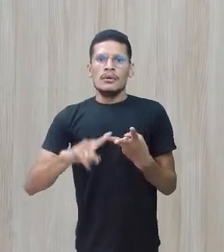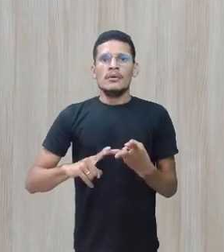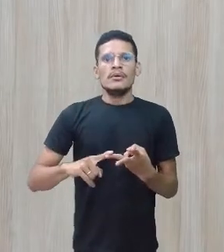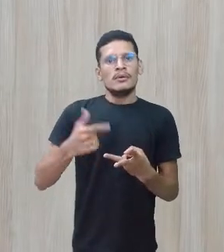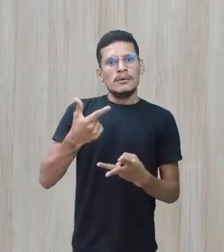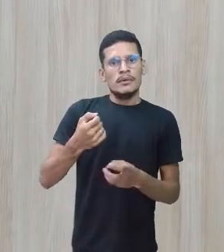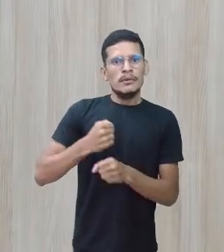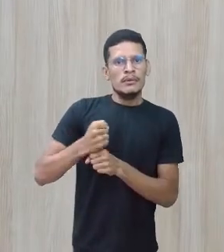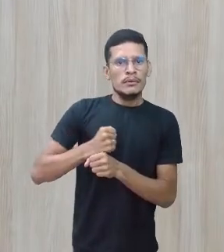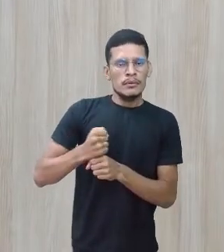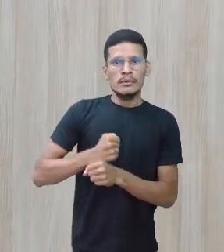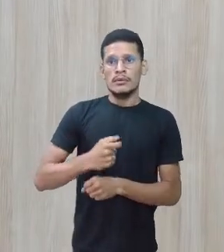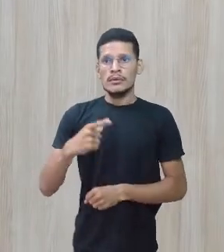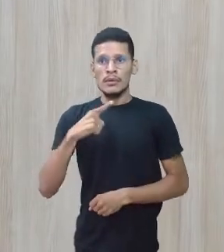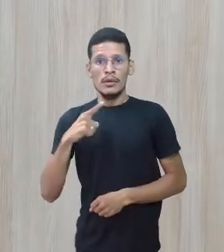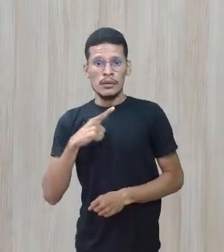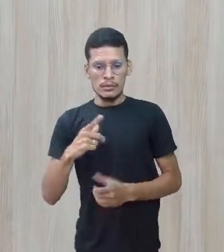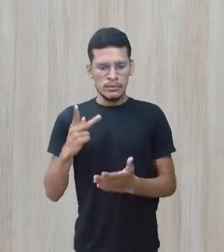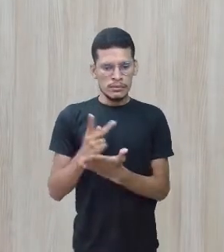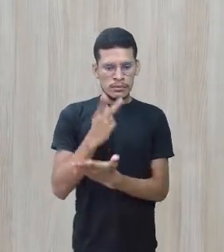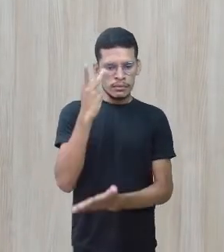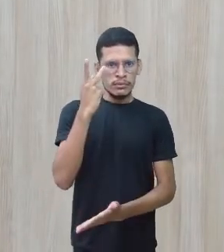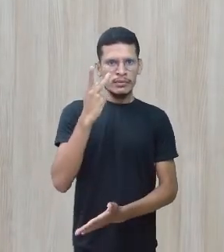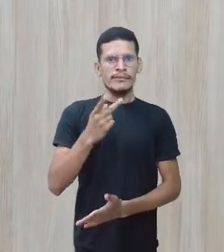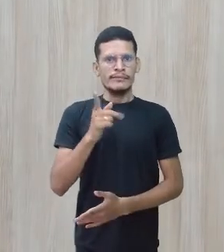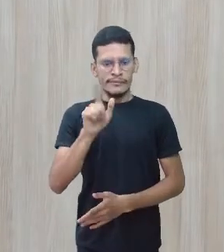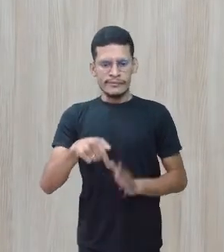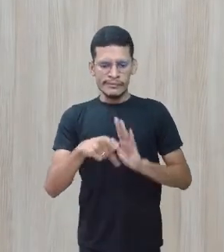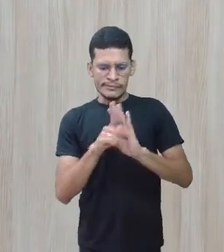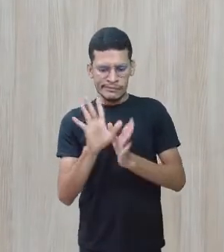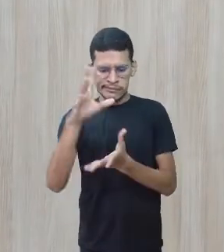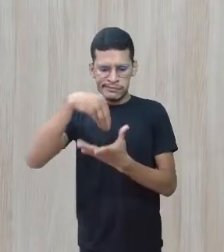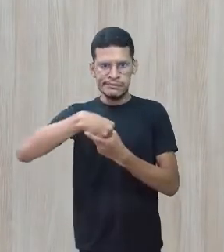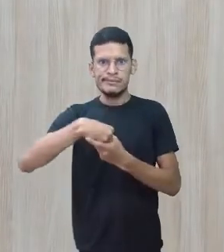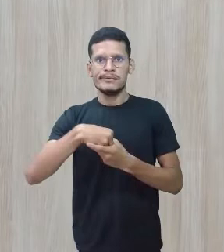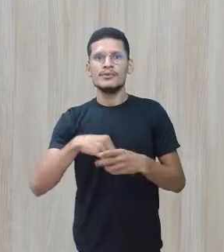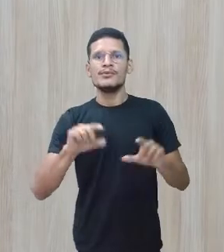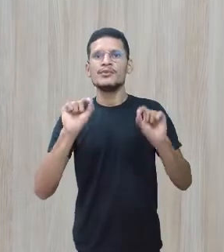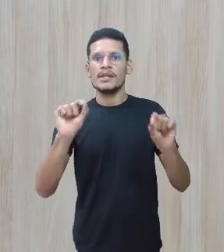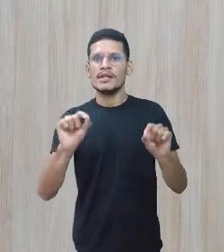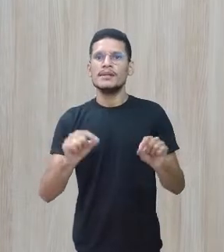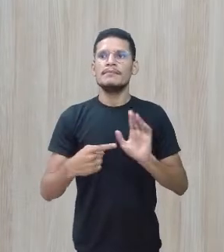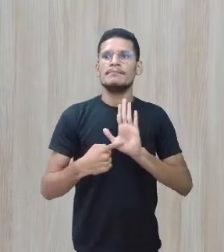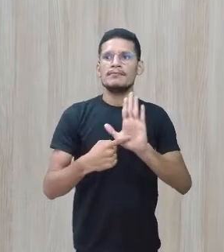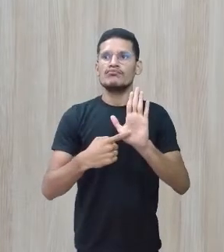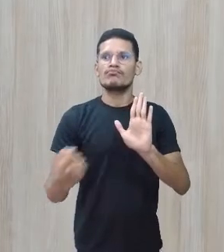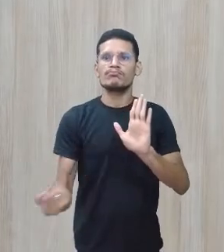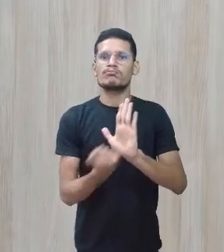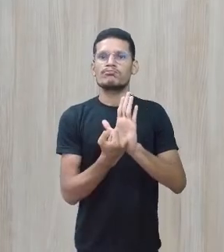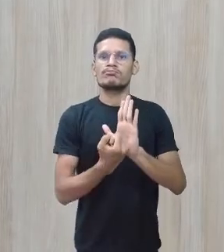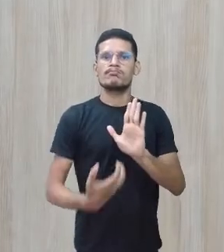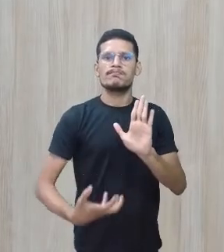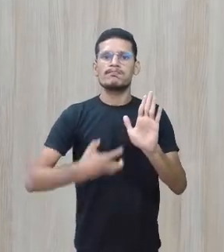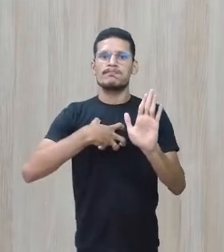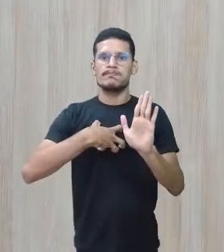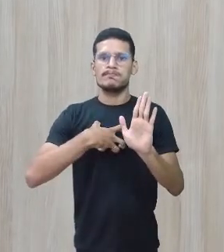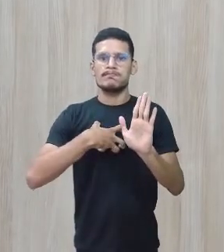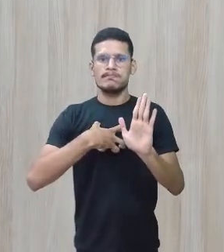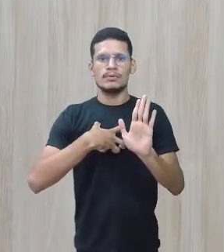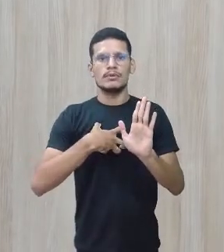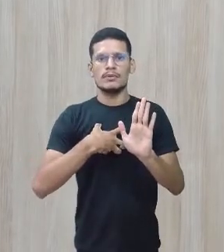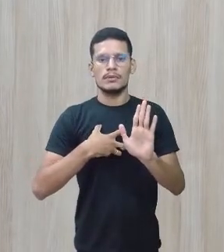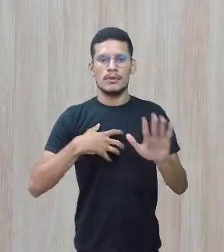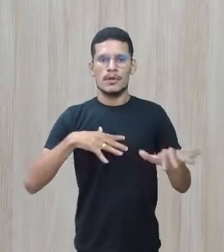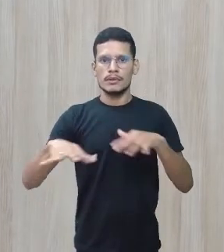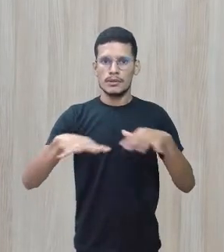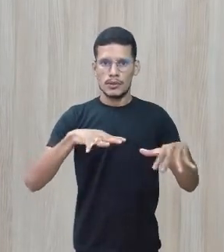A gente tem o conflito, que é a parte da narrativa que provoca o quê? Que promove o choque da linearidade da